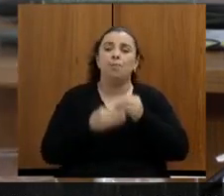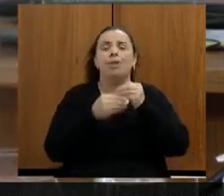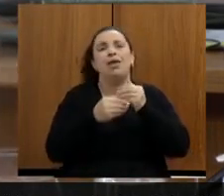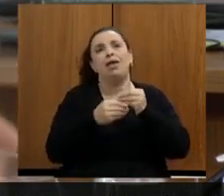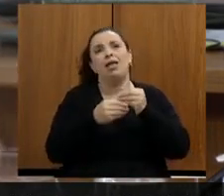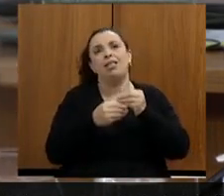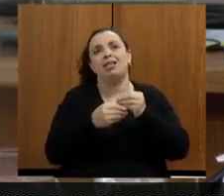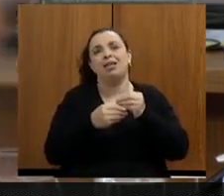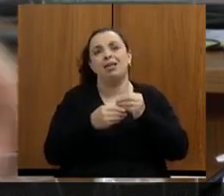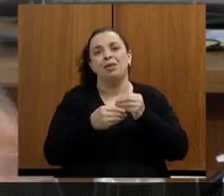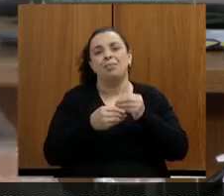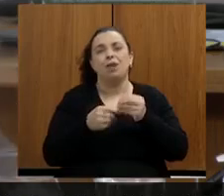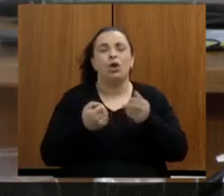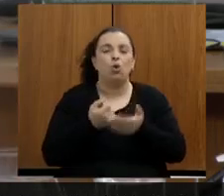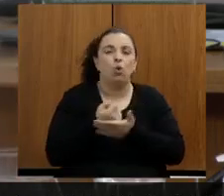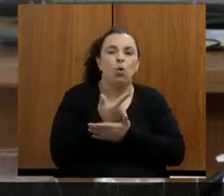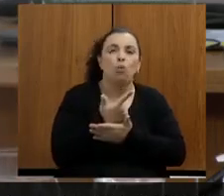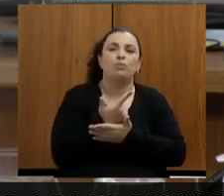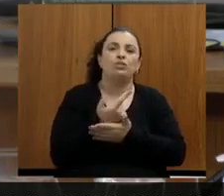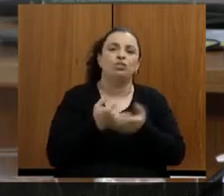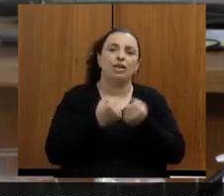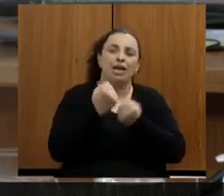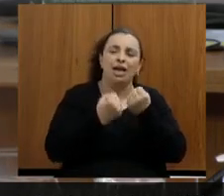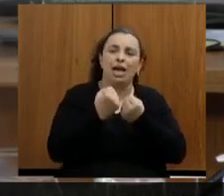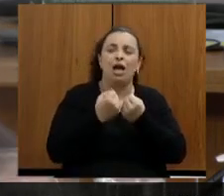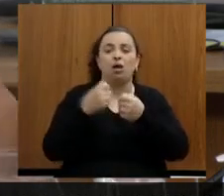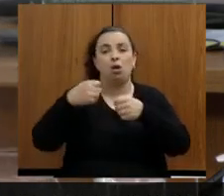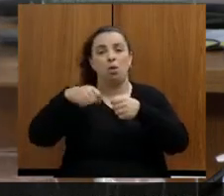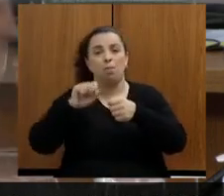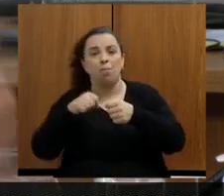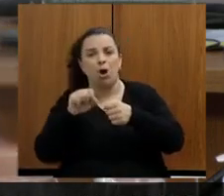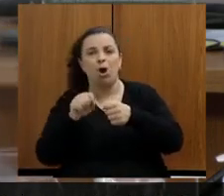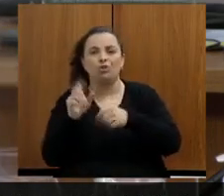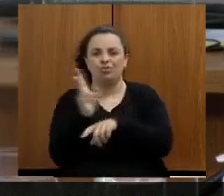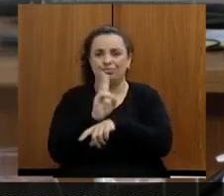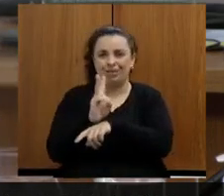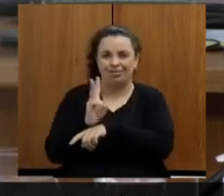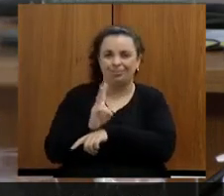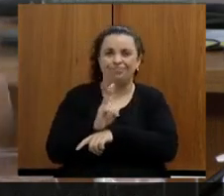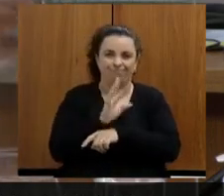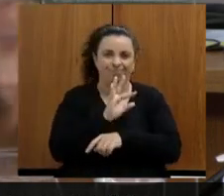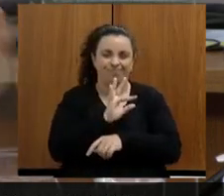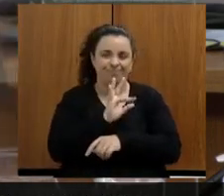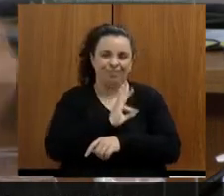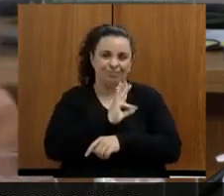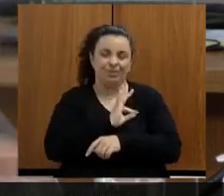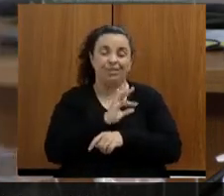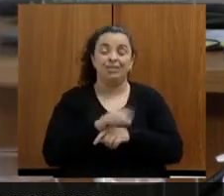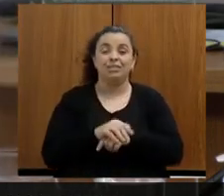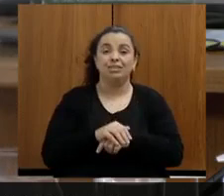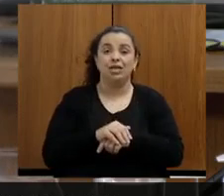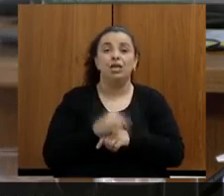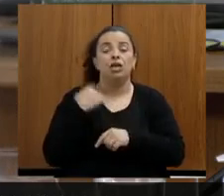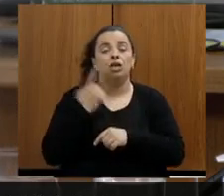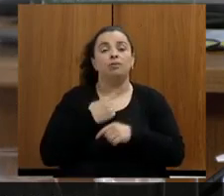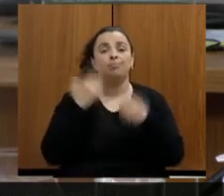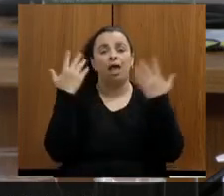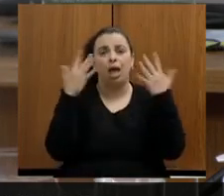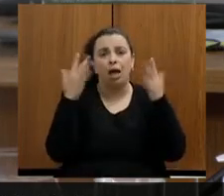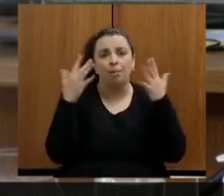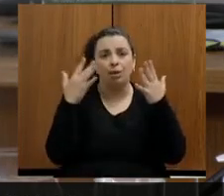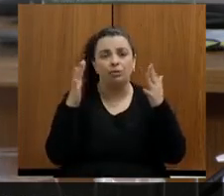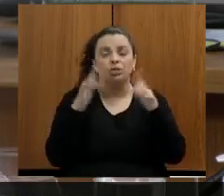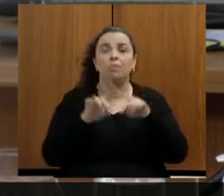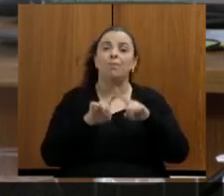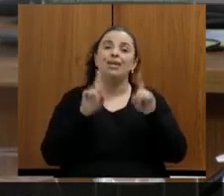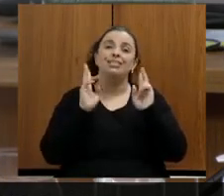veículos de de motos e cozinhe para Montes Claros E aí mais a gente sempre aplaudindo mas é